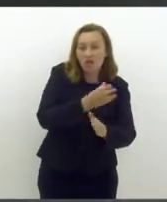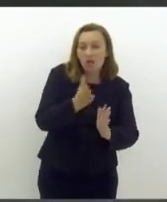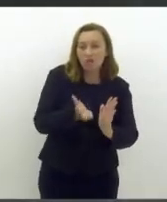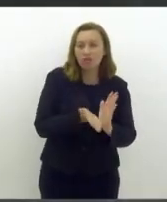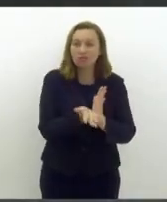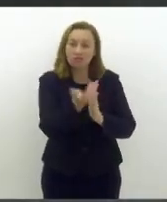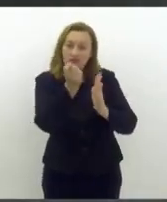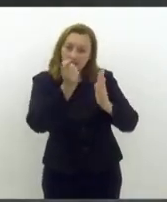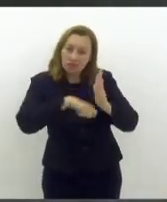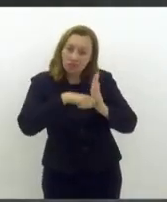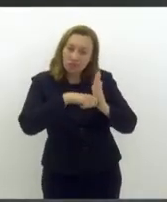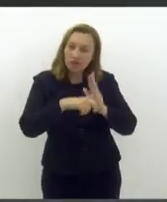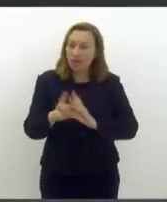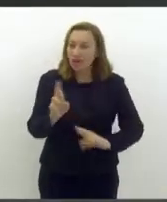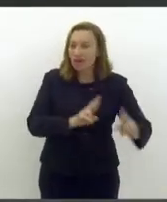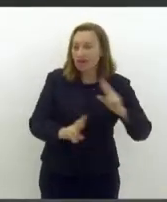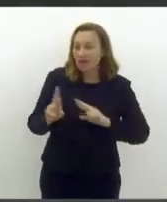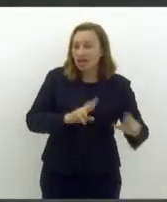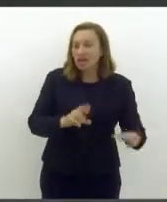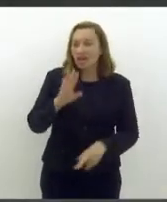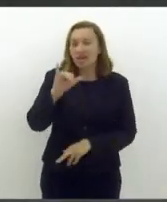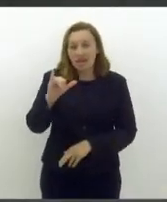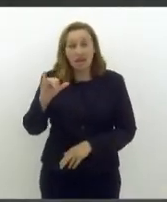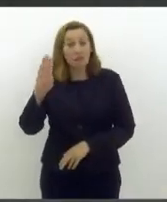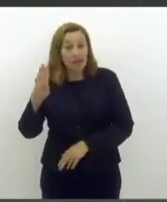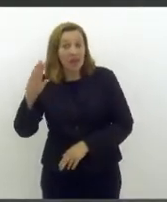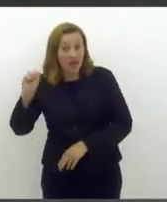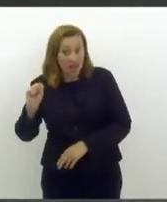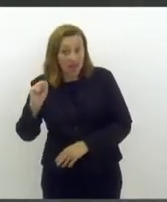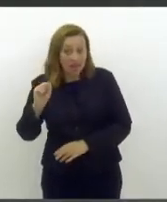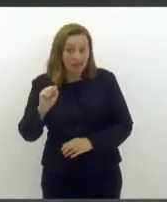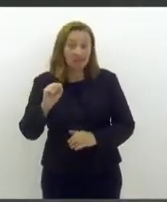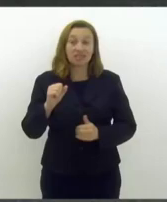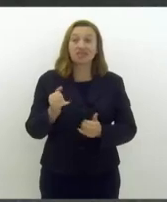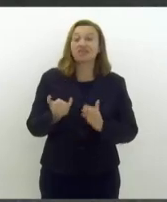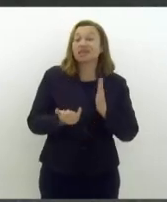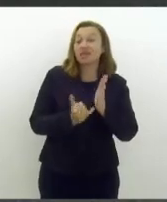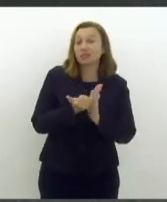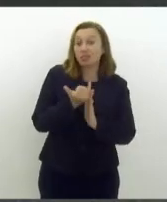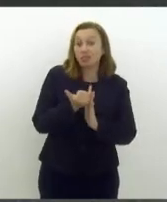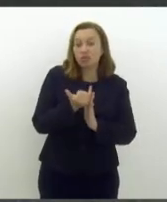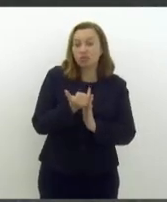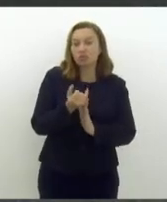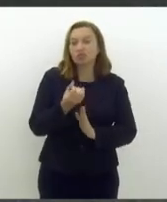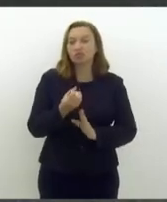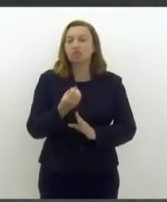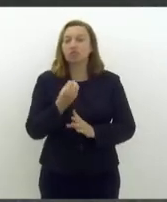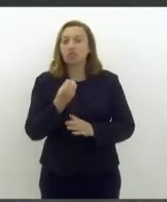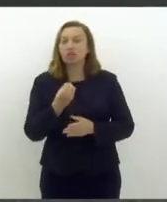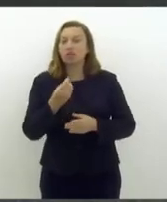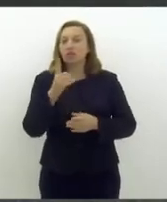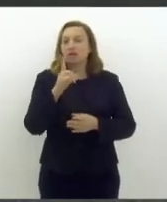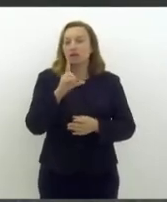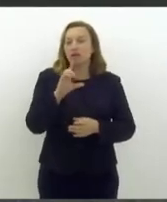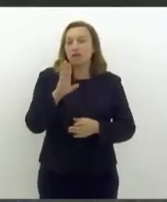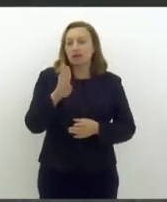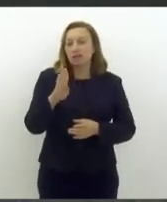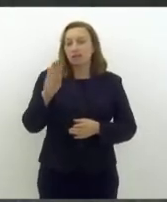em relação ao ibs ao imposto sobre bens e serviços então aqui